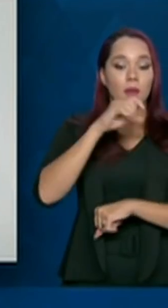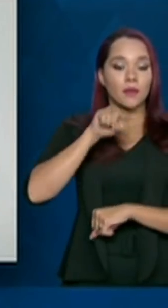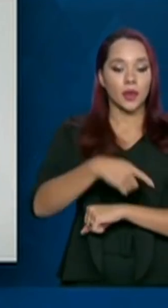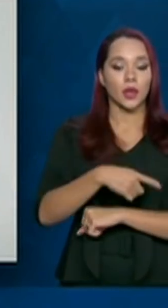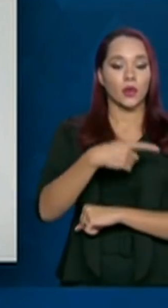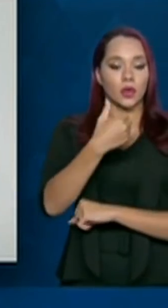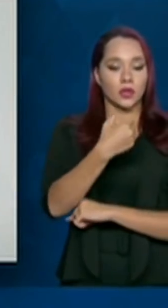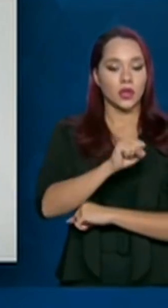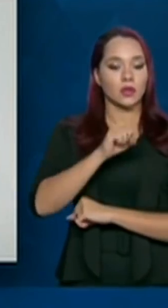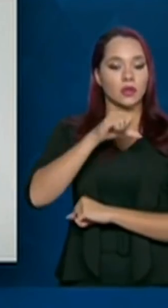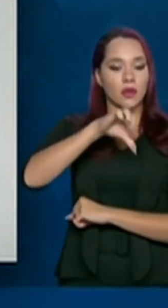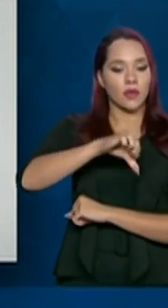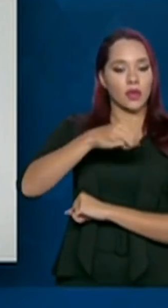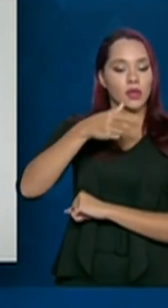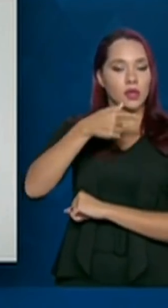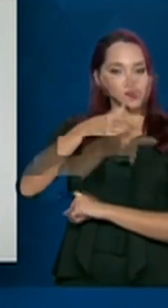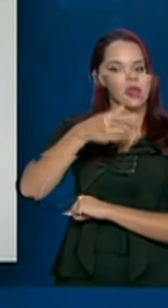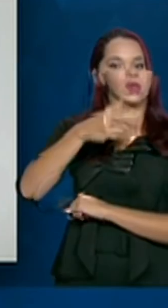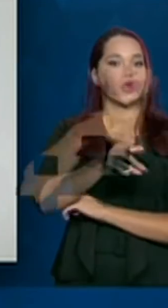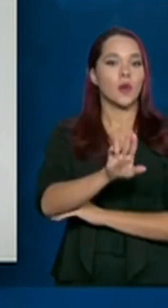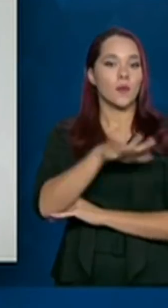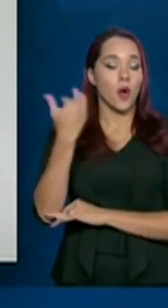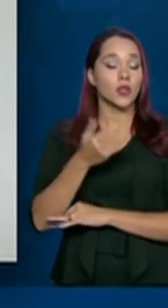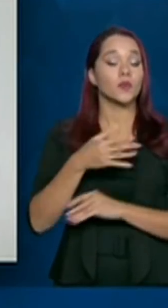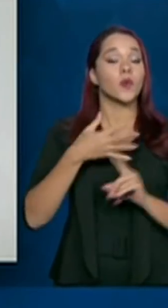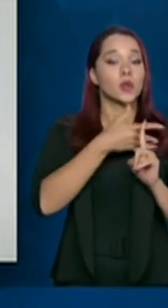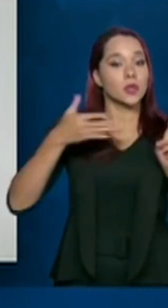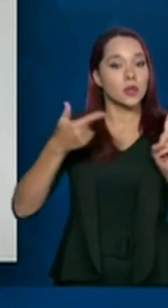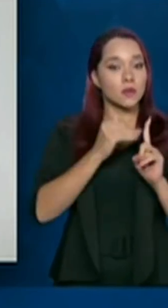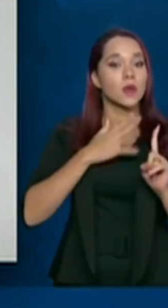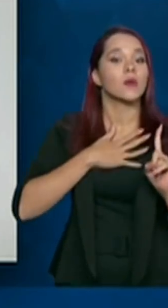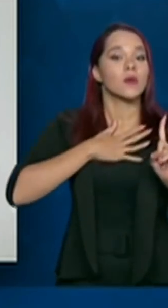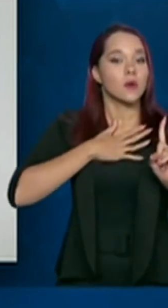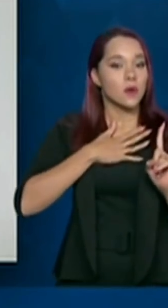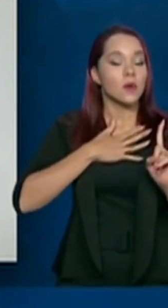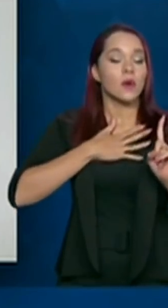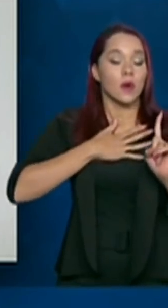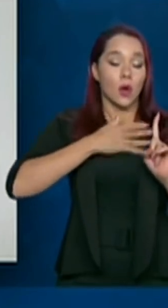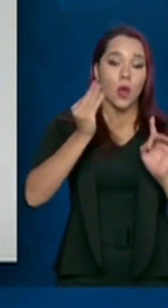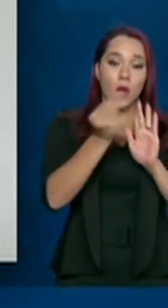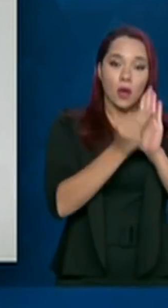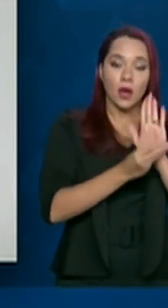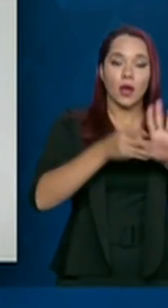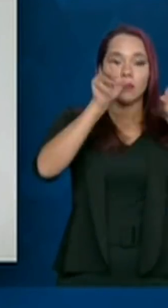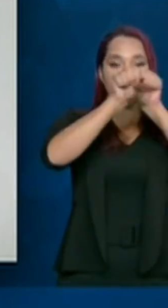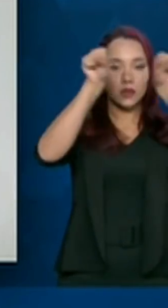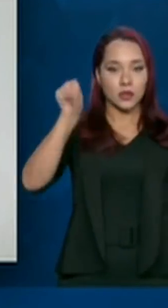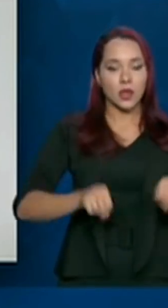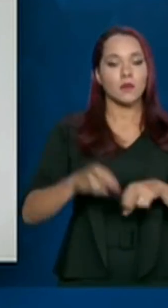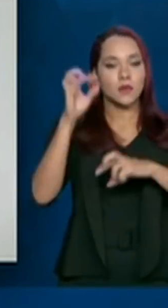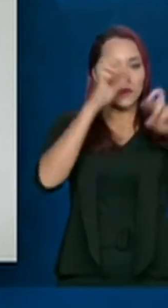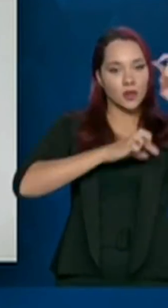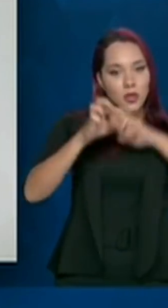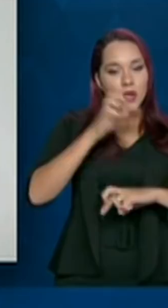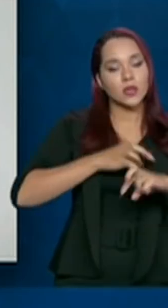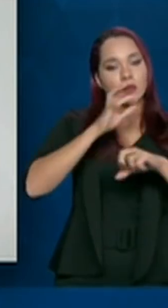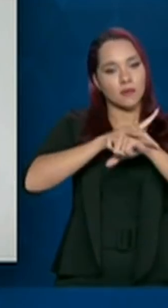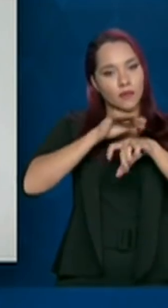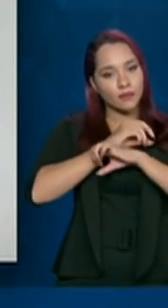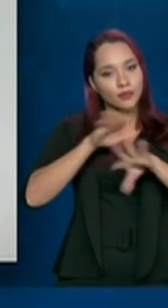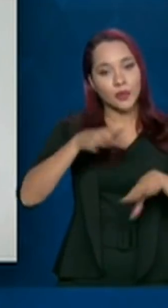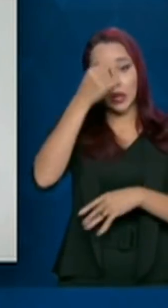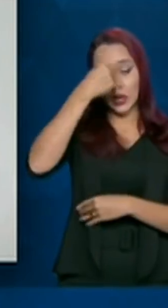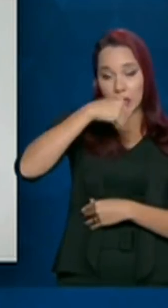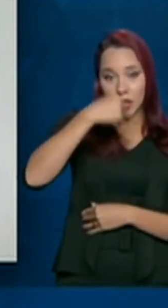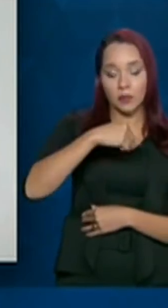1.897 óbitos por síndrome respiratória aguda grave, notificados no Sistema de Vigilância Epidemiológica da Gripe, que